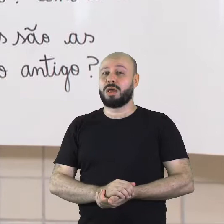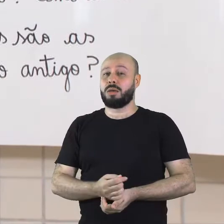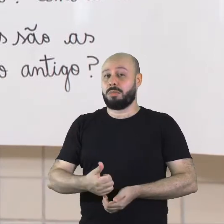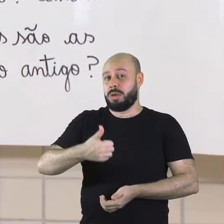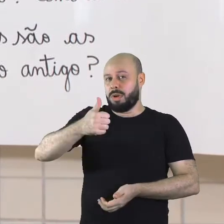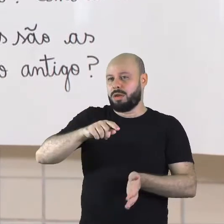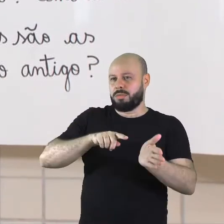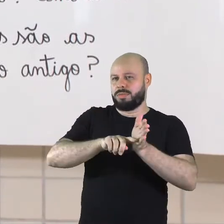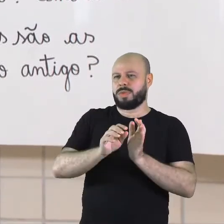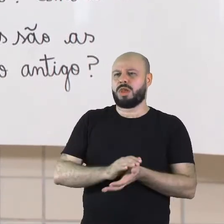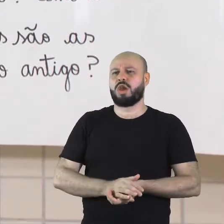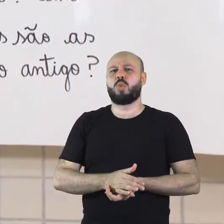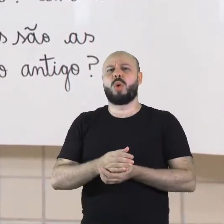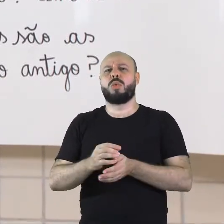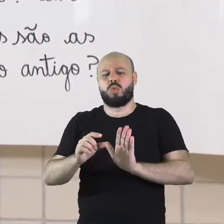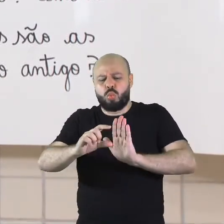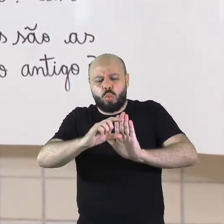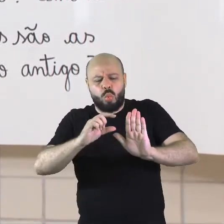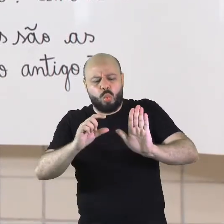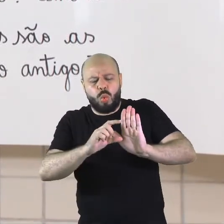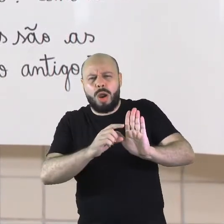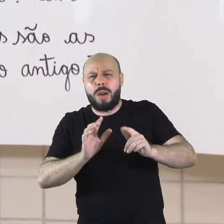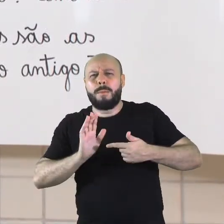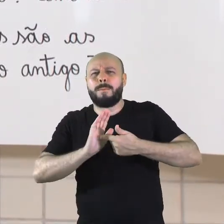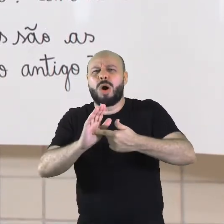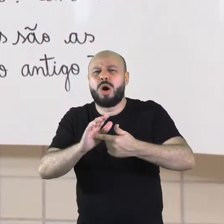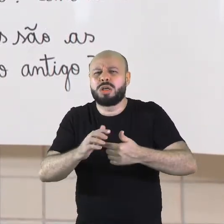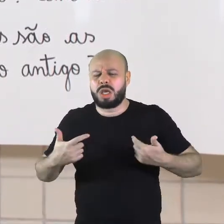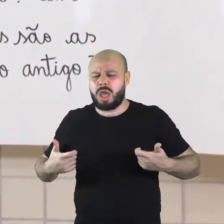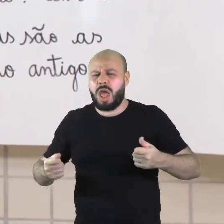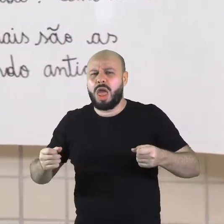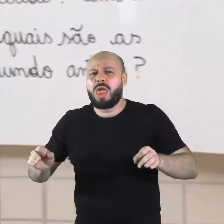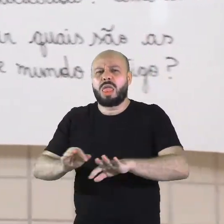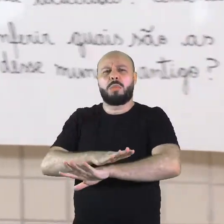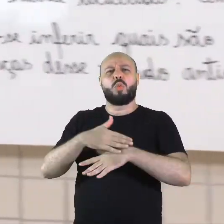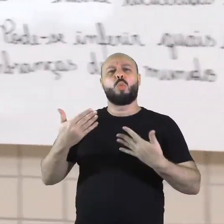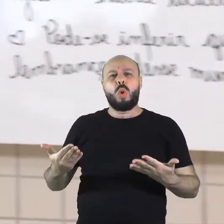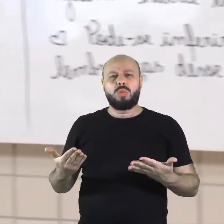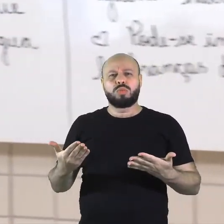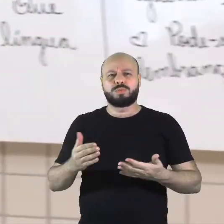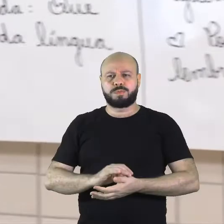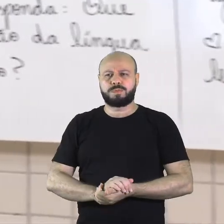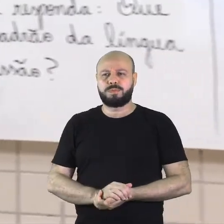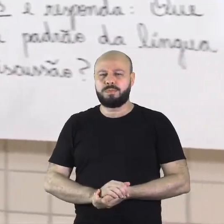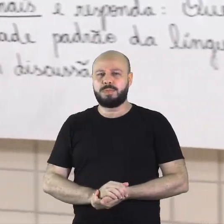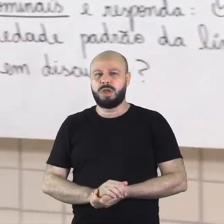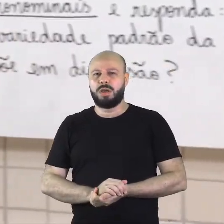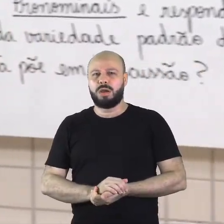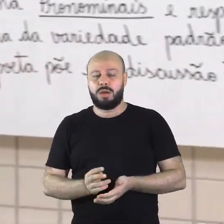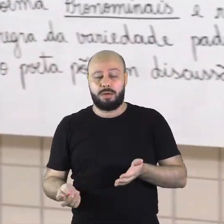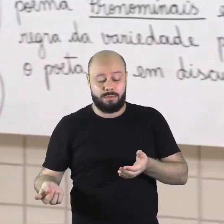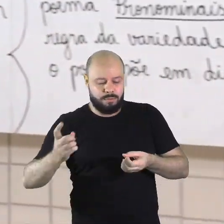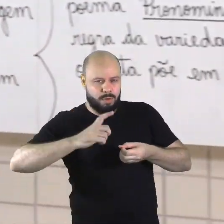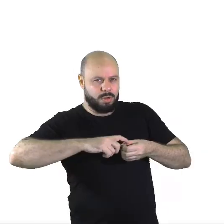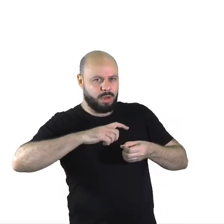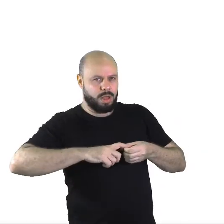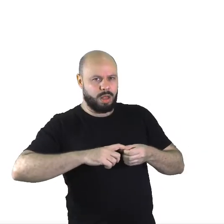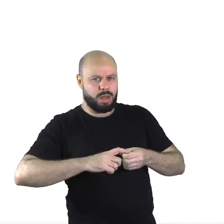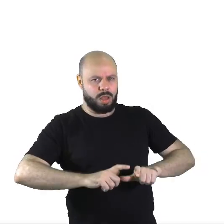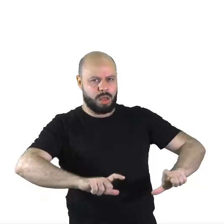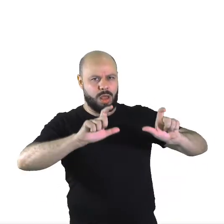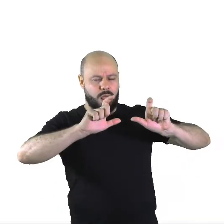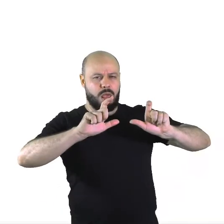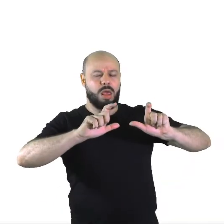estrofe acentua que a guerra havia acabado? Comente. Vamos voltar lá no poema para a gente ver? Olha só, como eu disse, isso